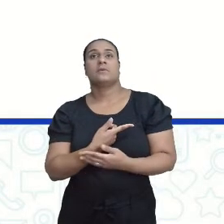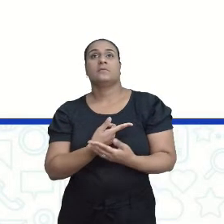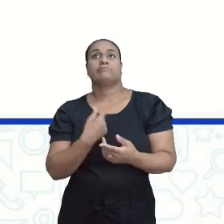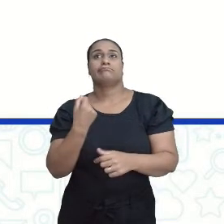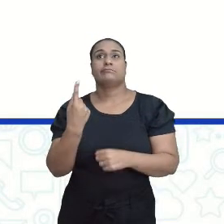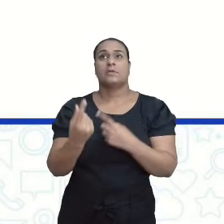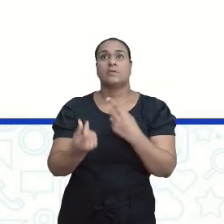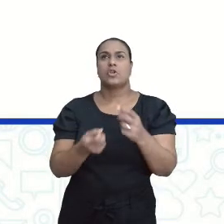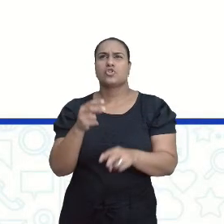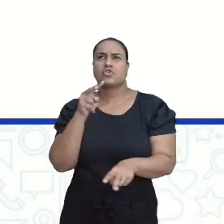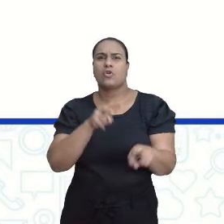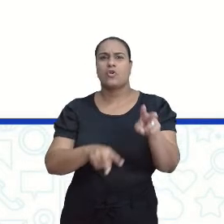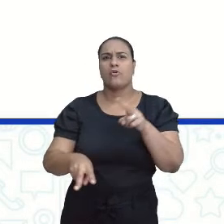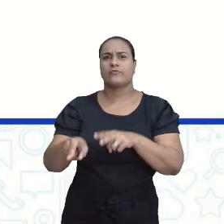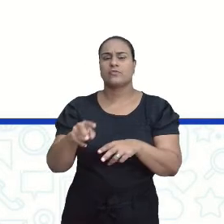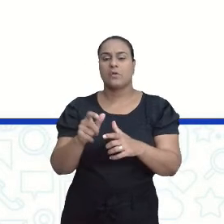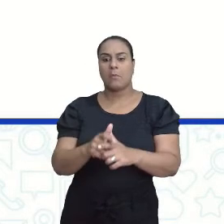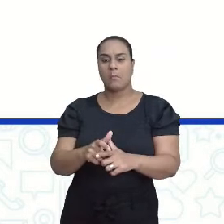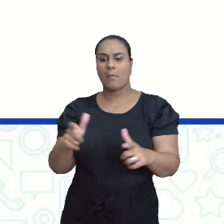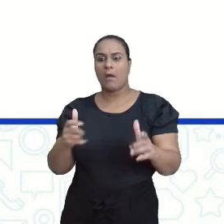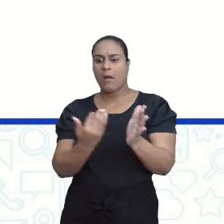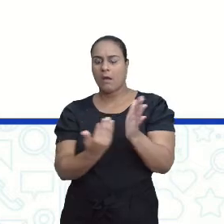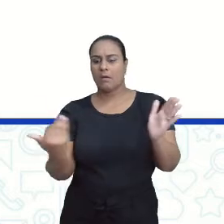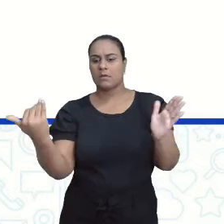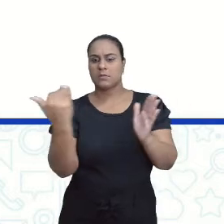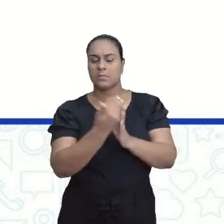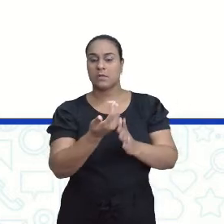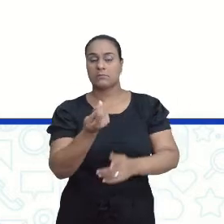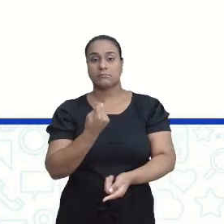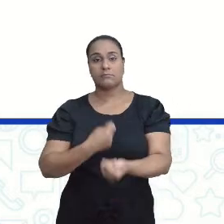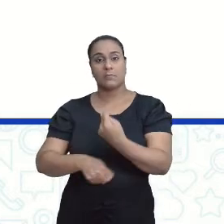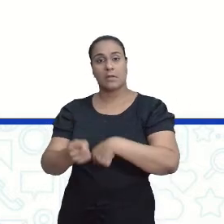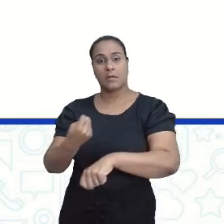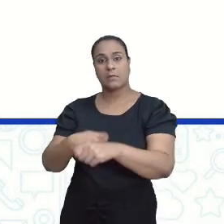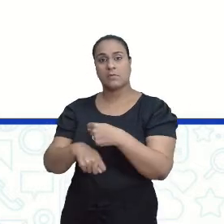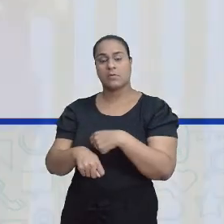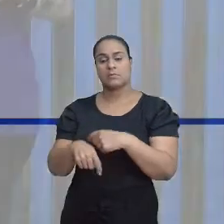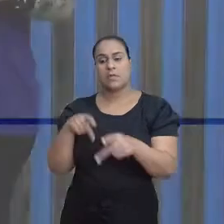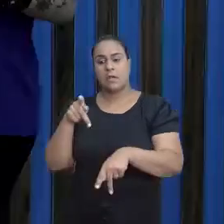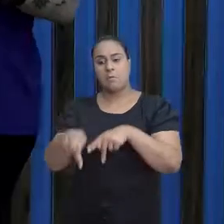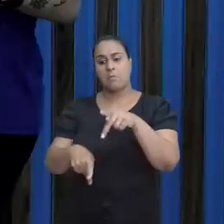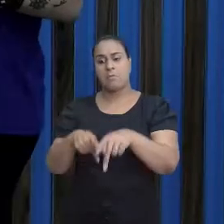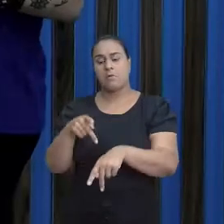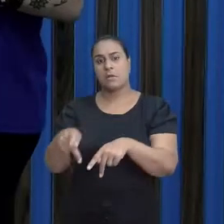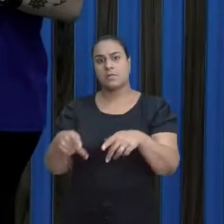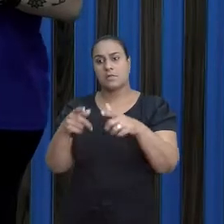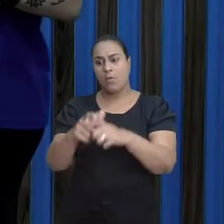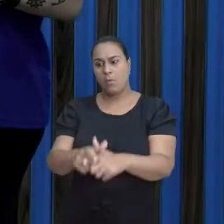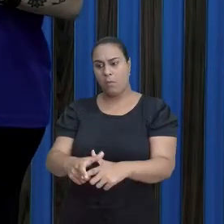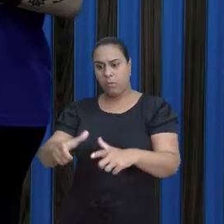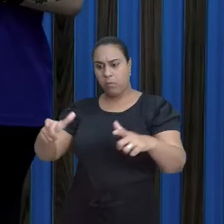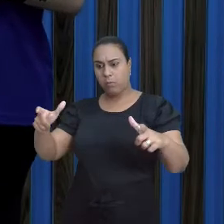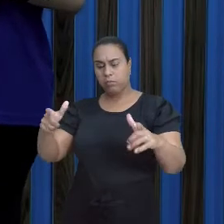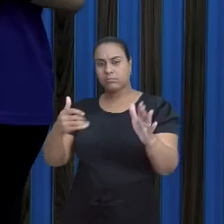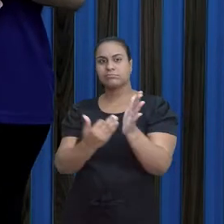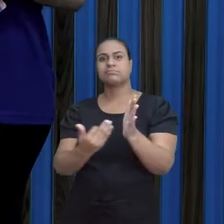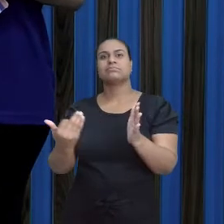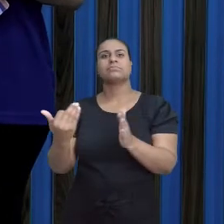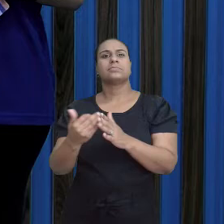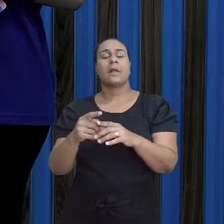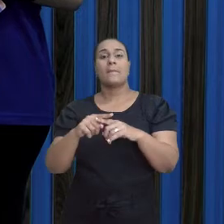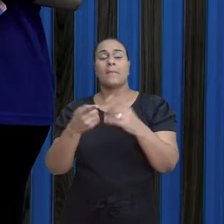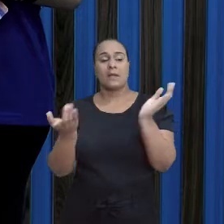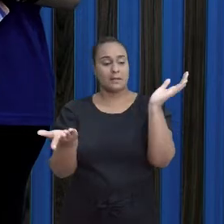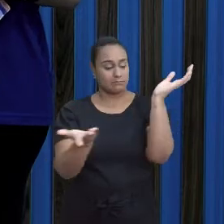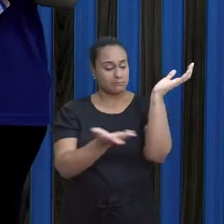está visualizando essa questão do crescimento econômico, que a população está aumentando e tudo mais, mas a gente está desmatando,